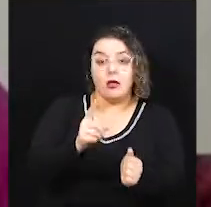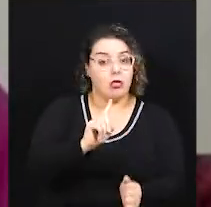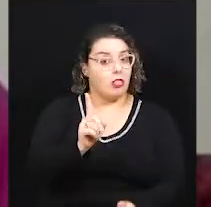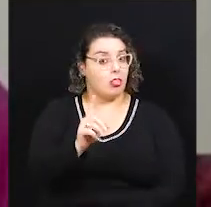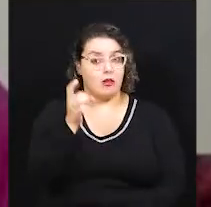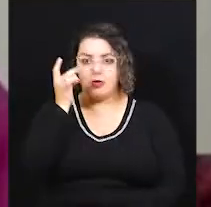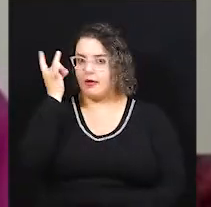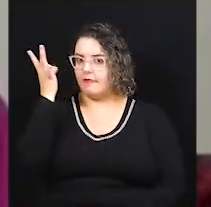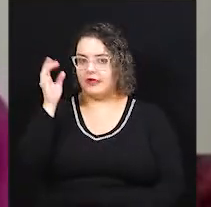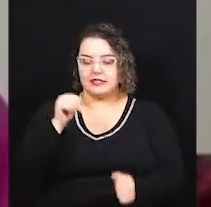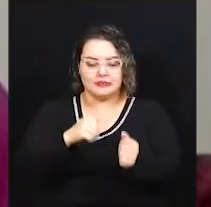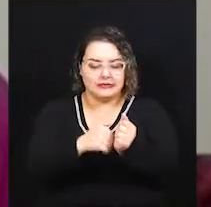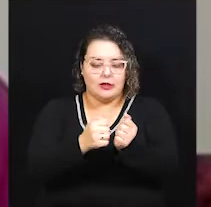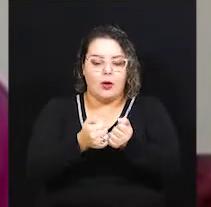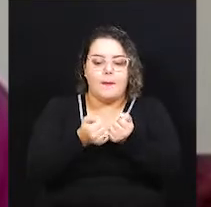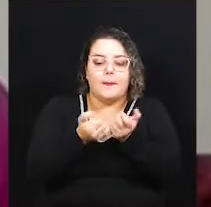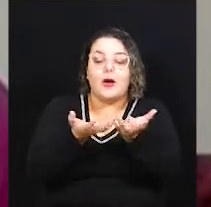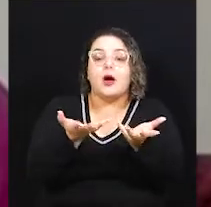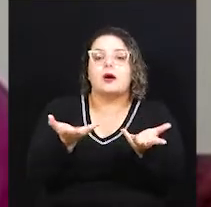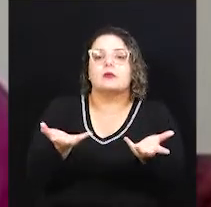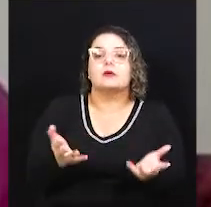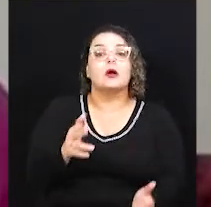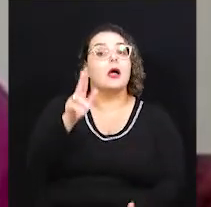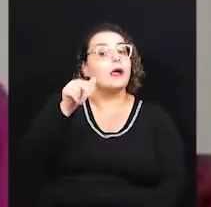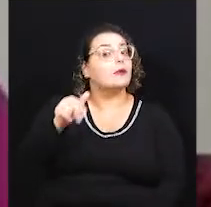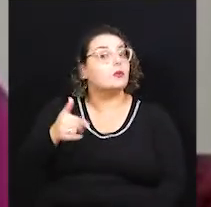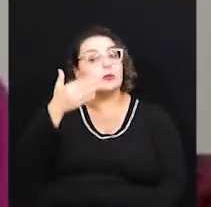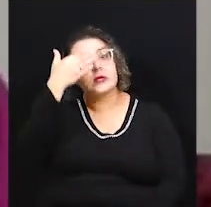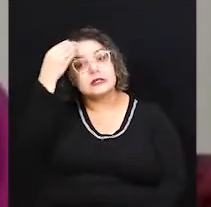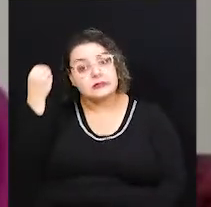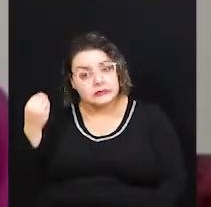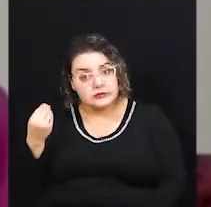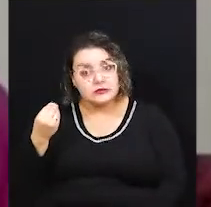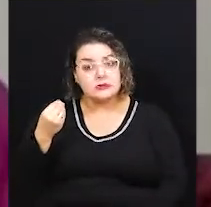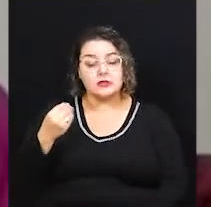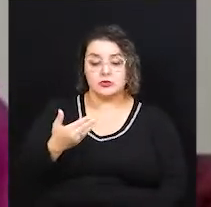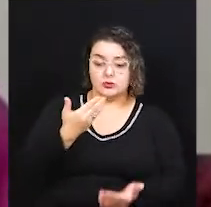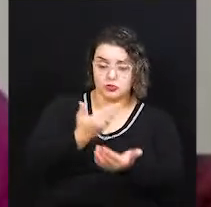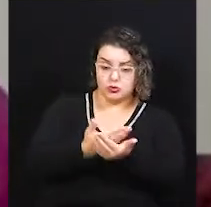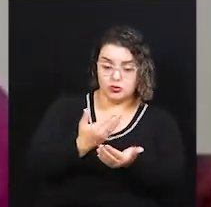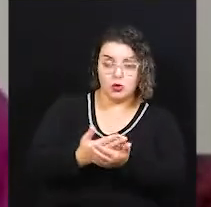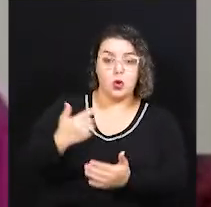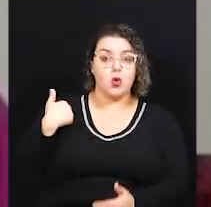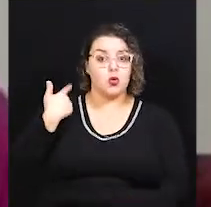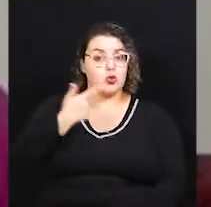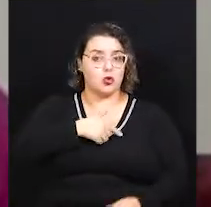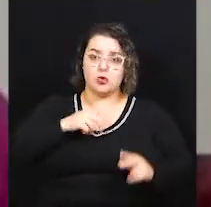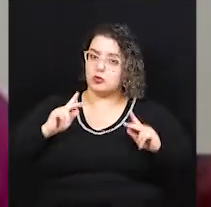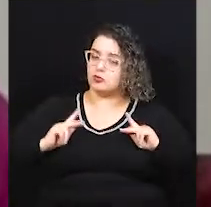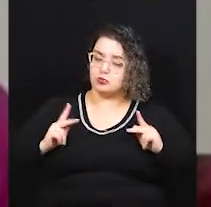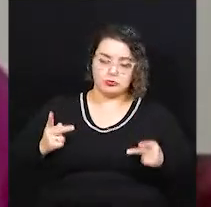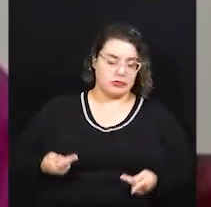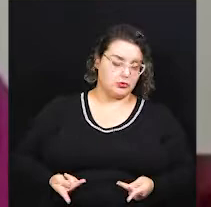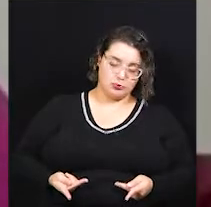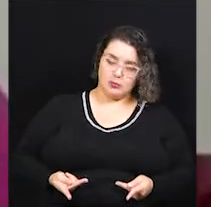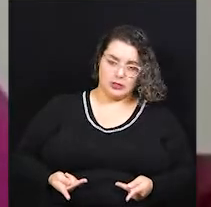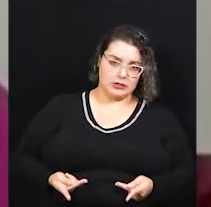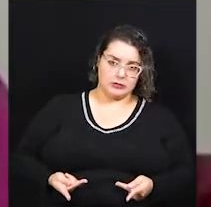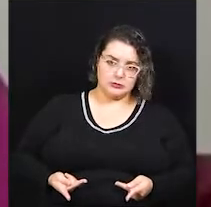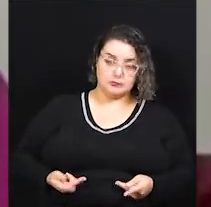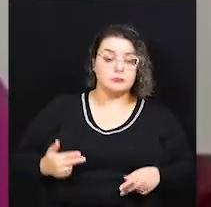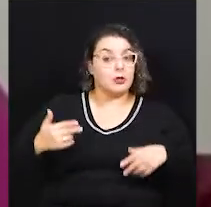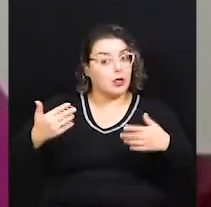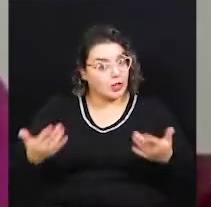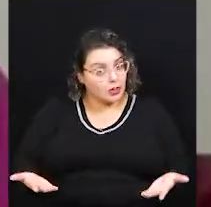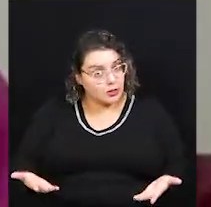fácil de abrir. É nunca esquecer que a pessoa, que o estudante, que nós somos seres humanos. E como